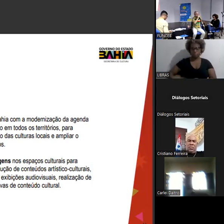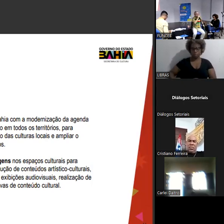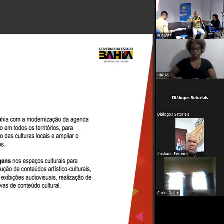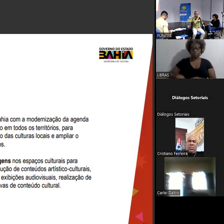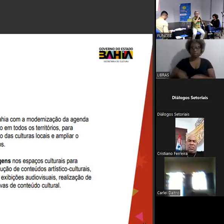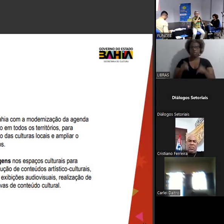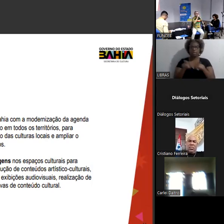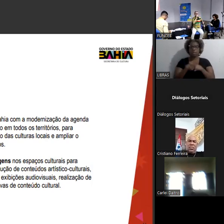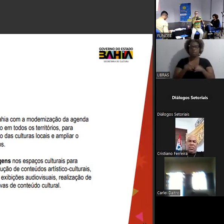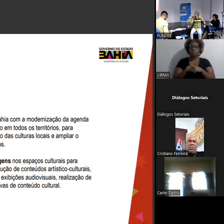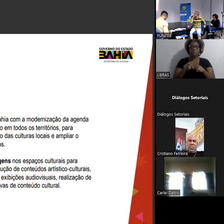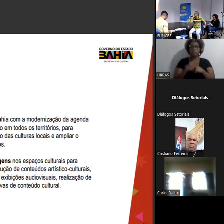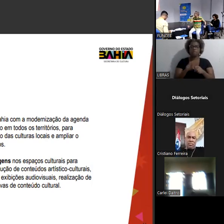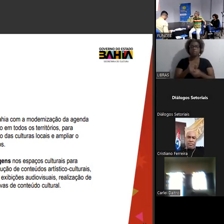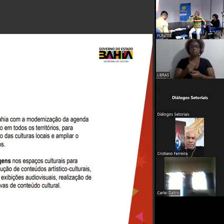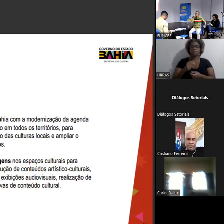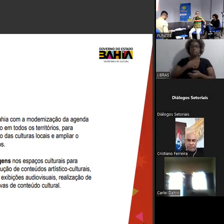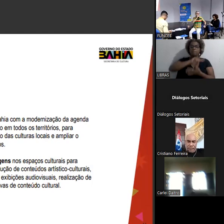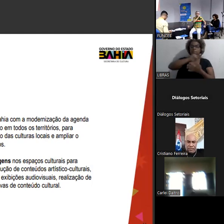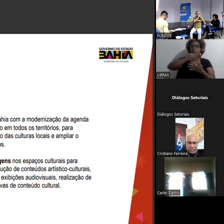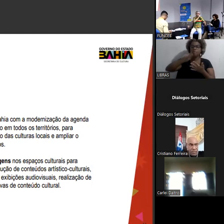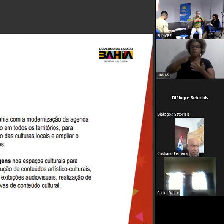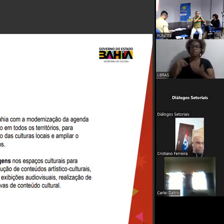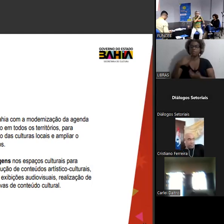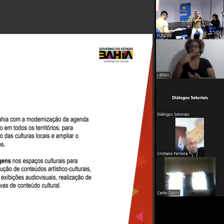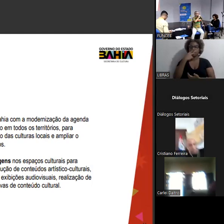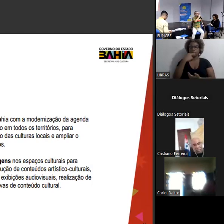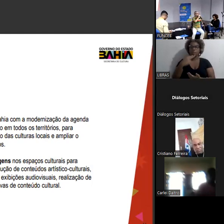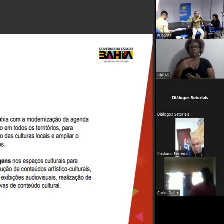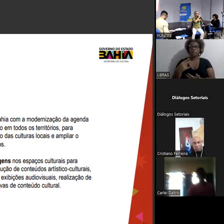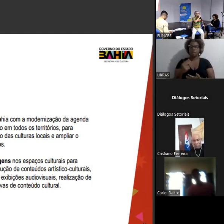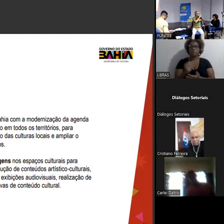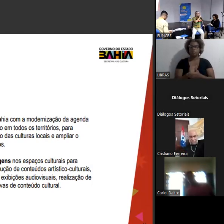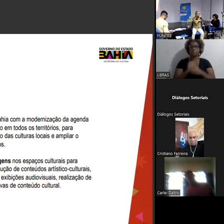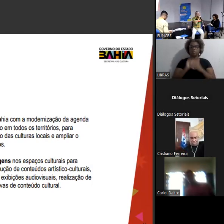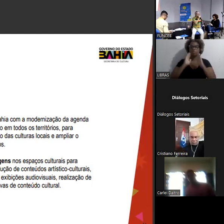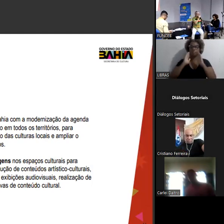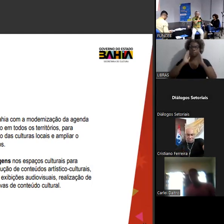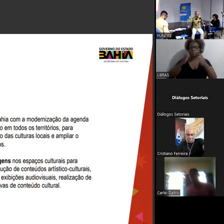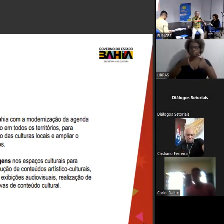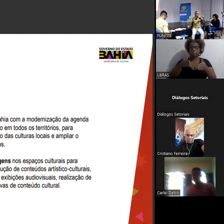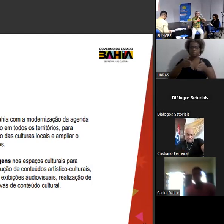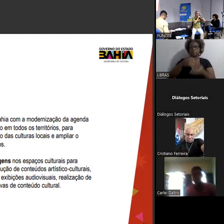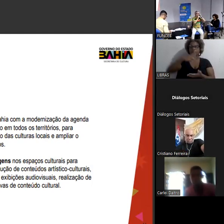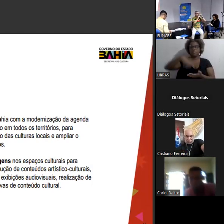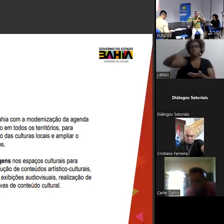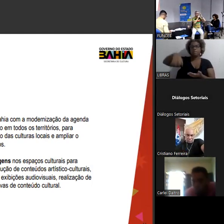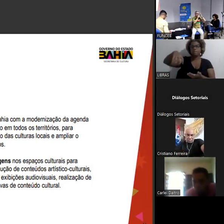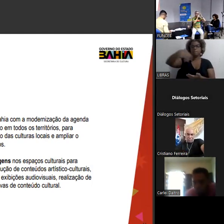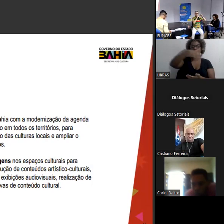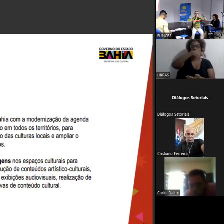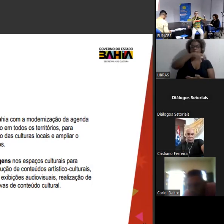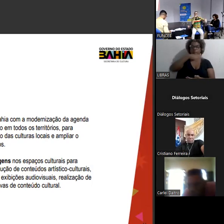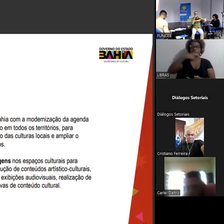multilinguagens, isso se destina especificamente ou mais direcionadamente aos nossos espaços culturais. Nós queremos que